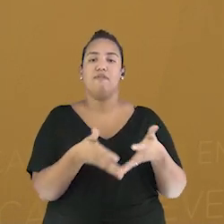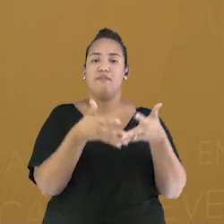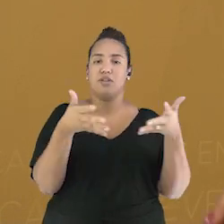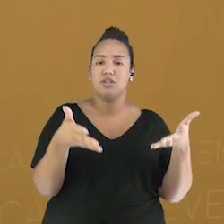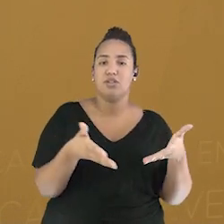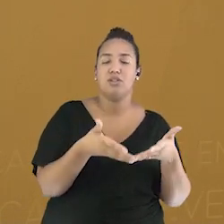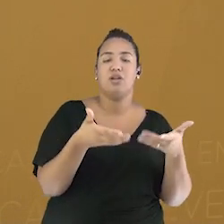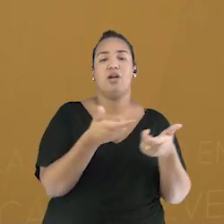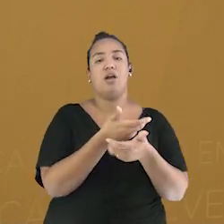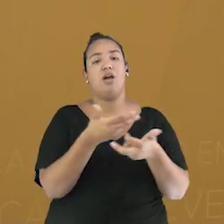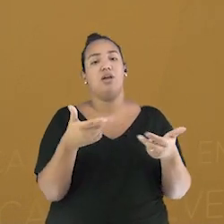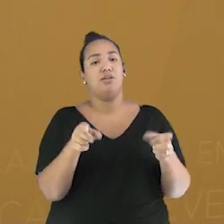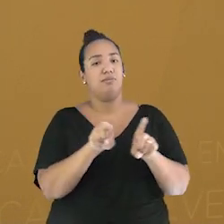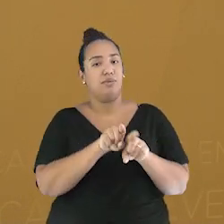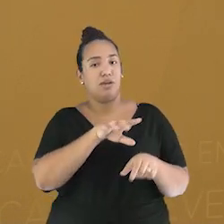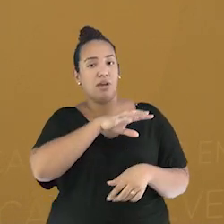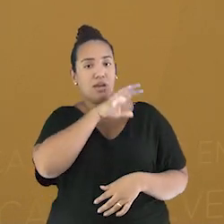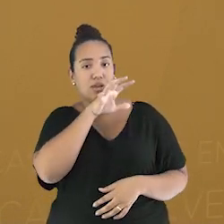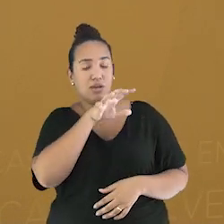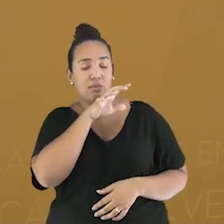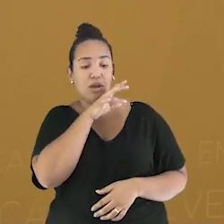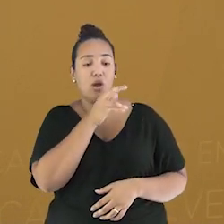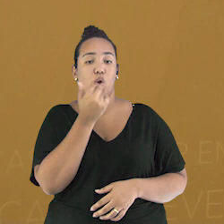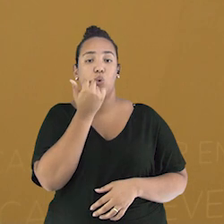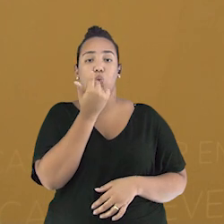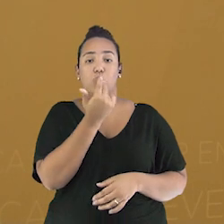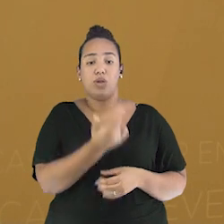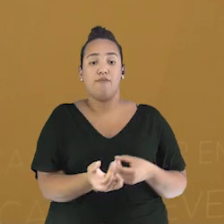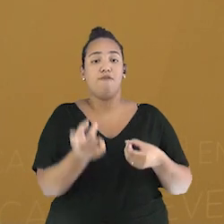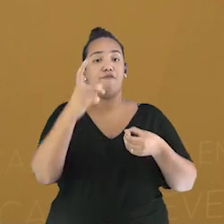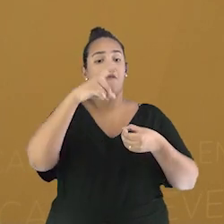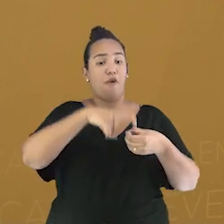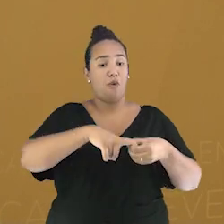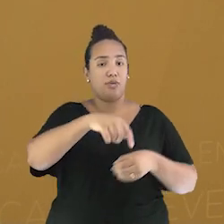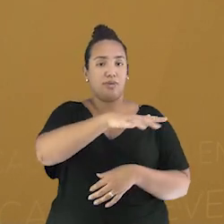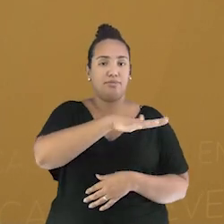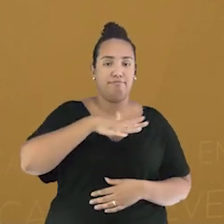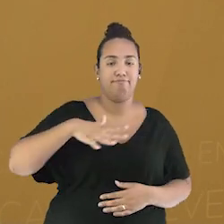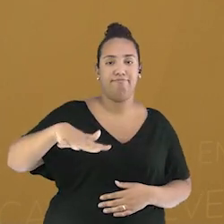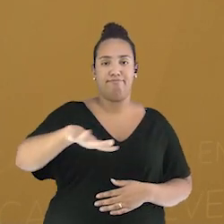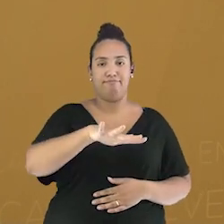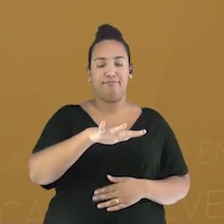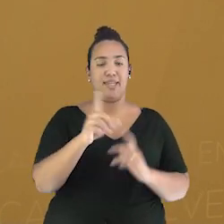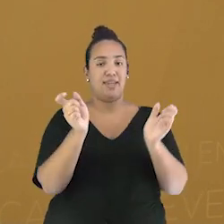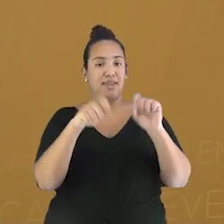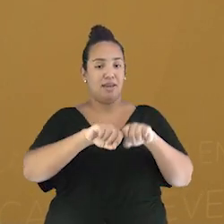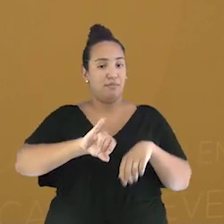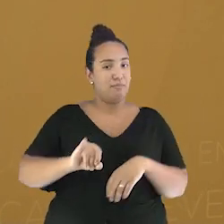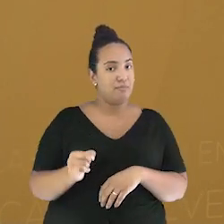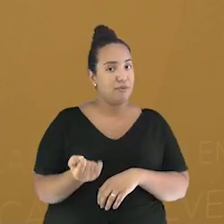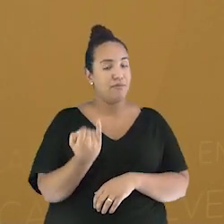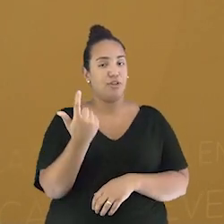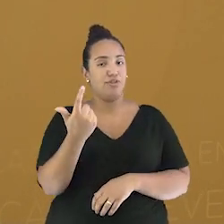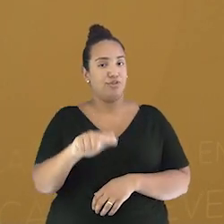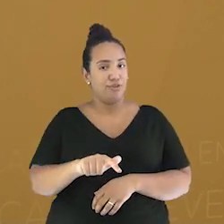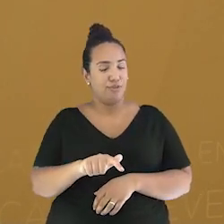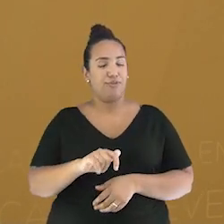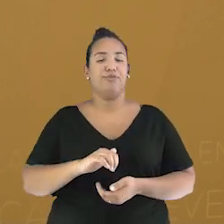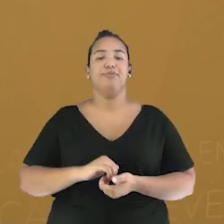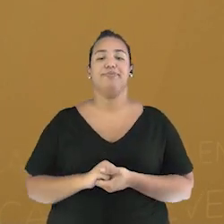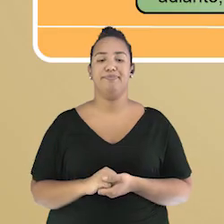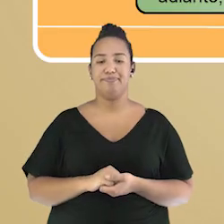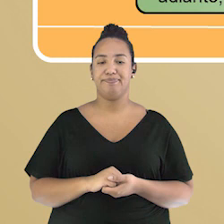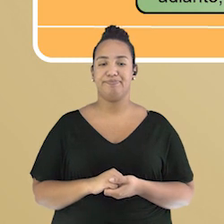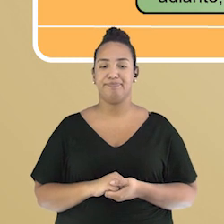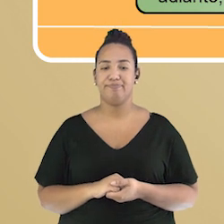vida devolvam os seus nutrientes ao ambiente para que possam ser aproveitados por outros